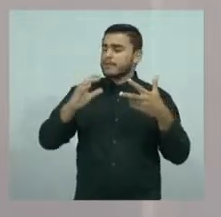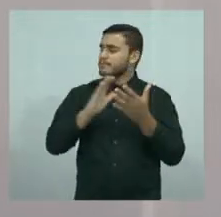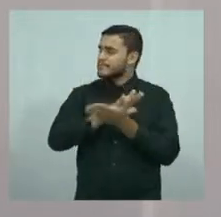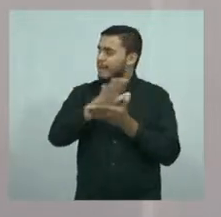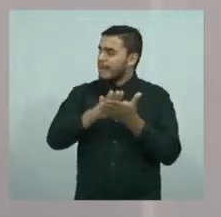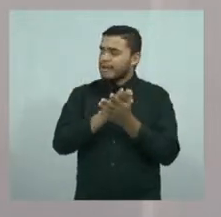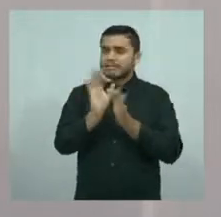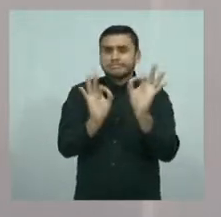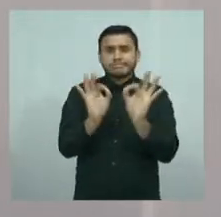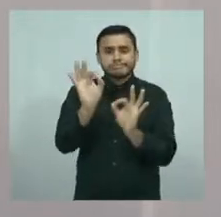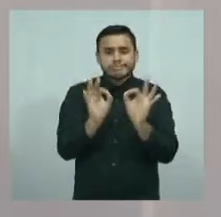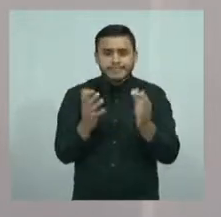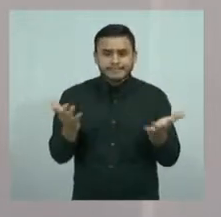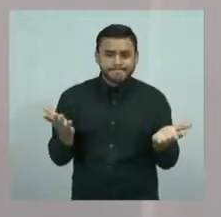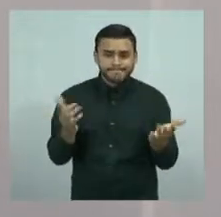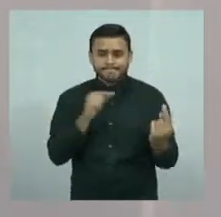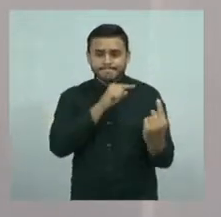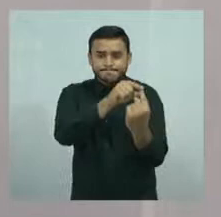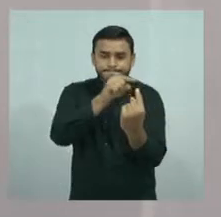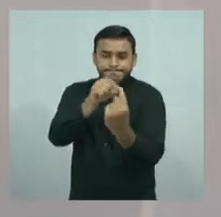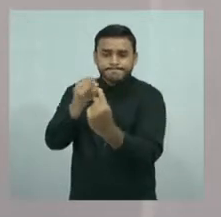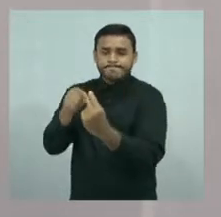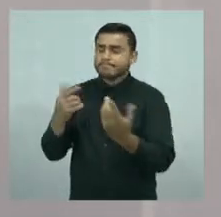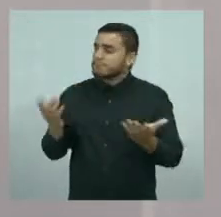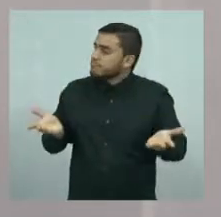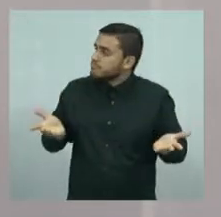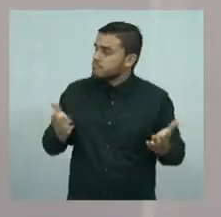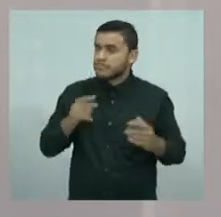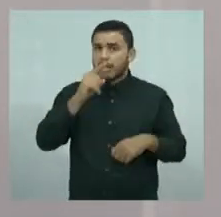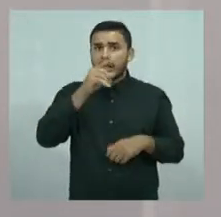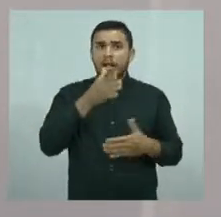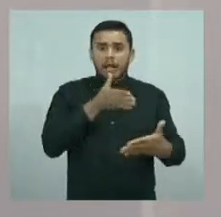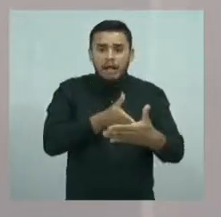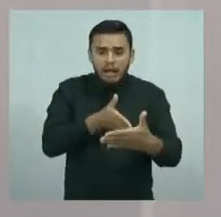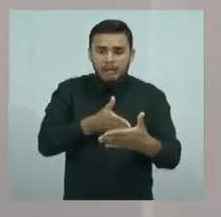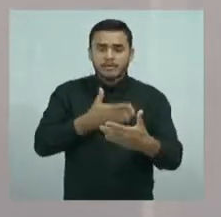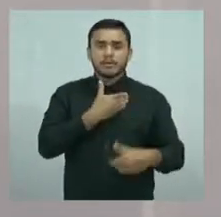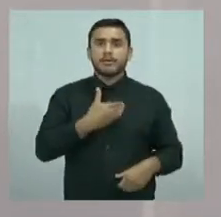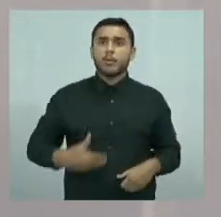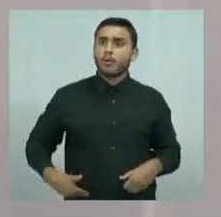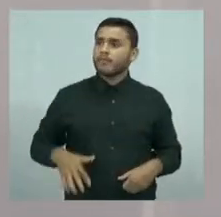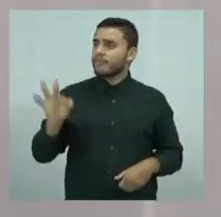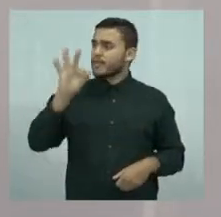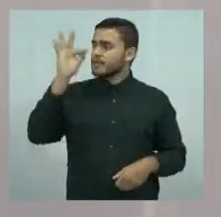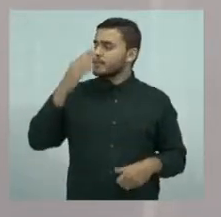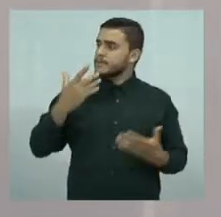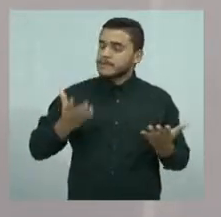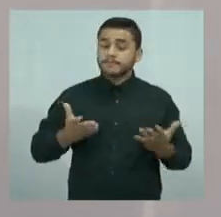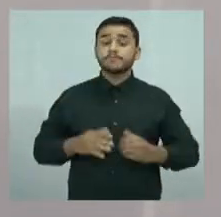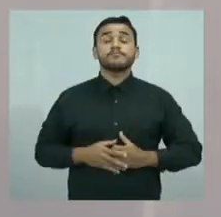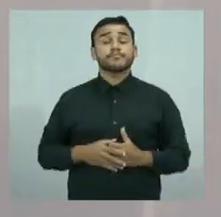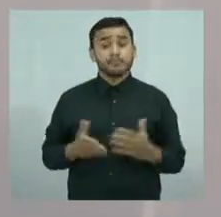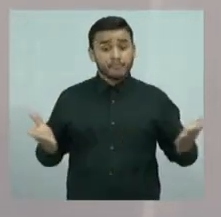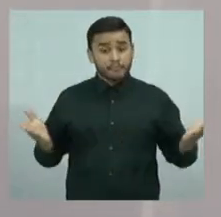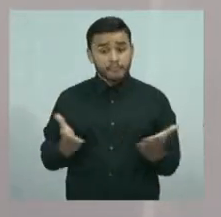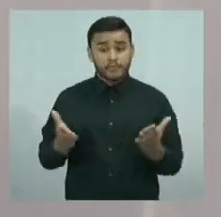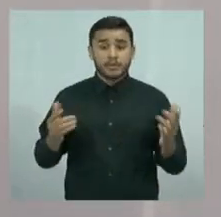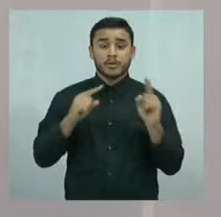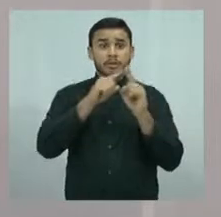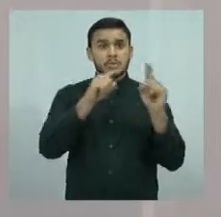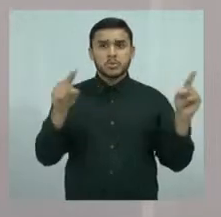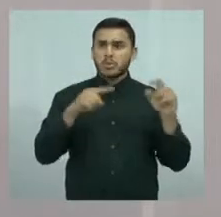de um governo que se engancha deliberadamente para prejudicar a educação brasileira, o presidente, diante